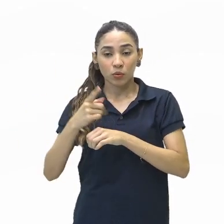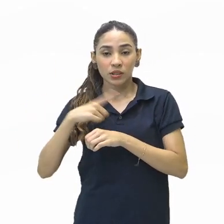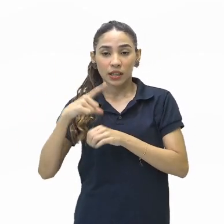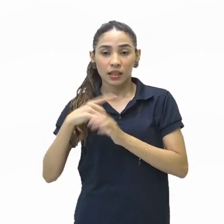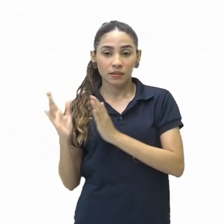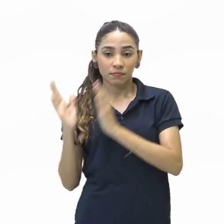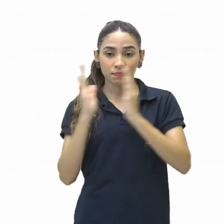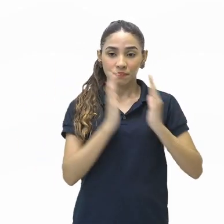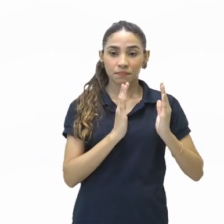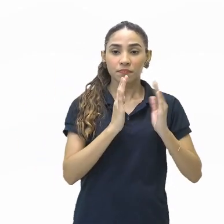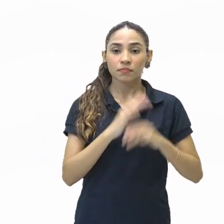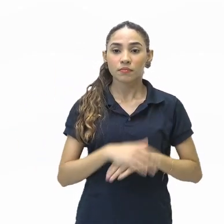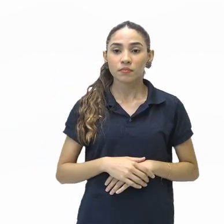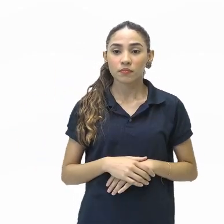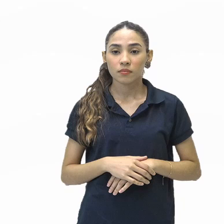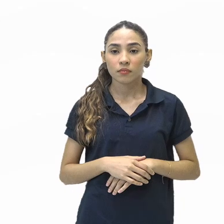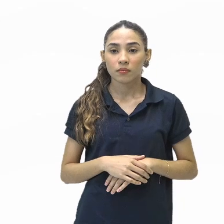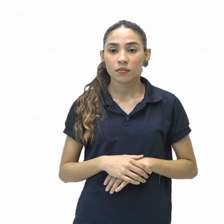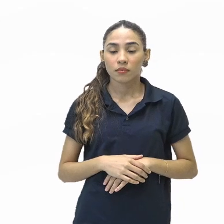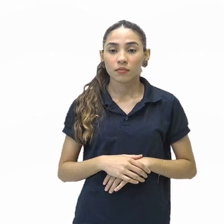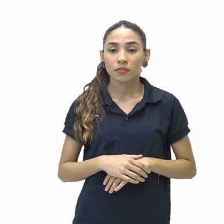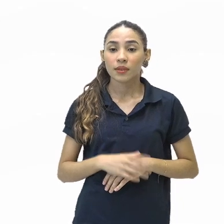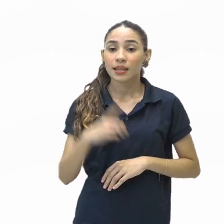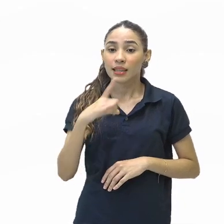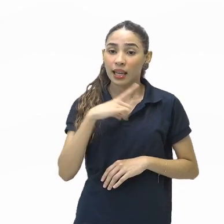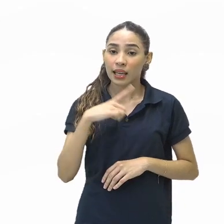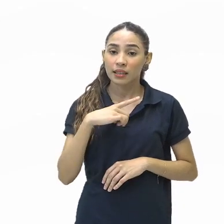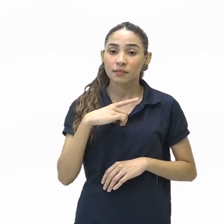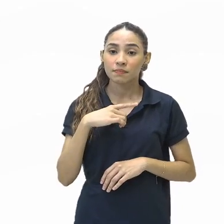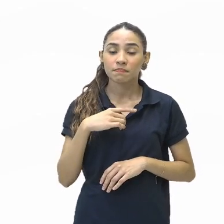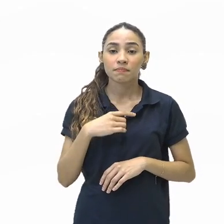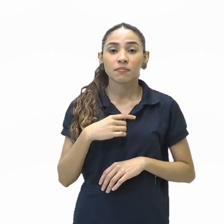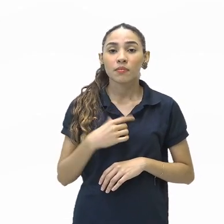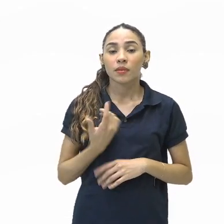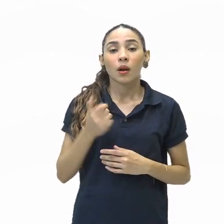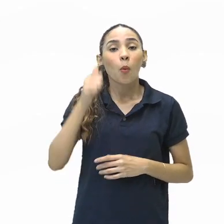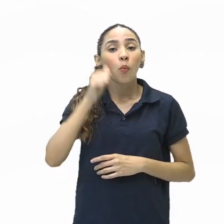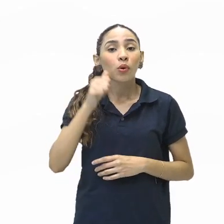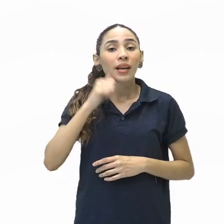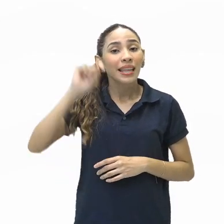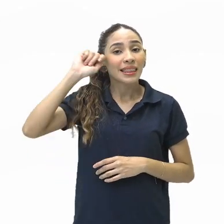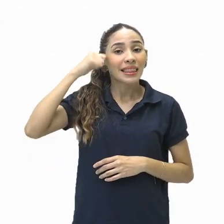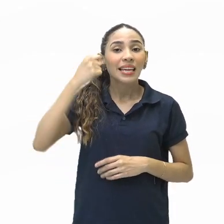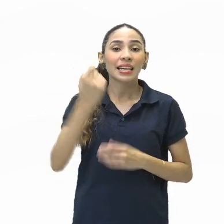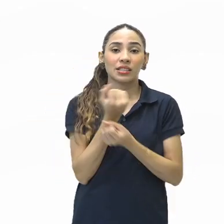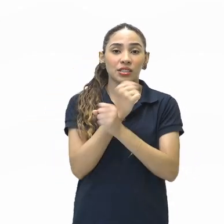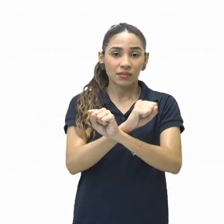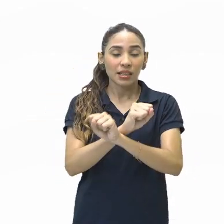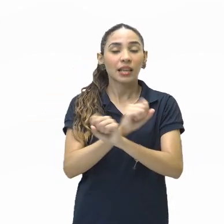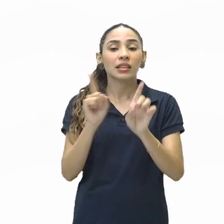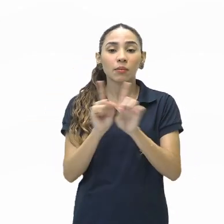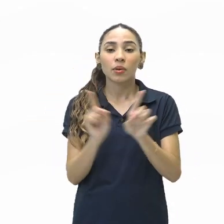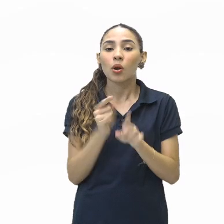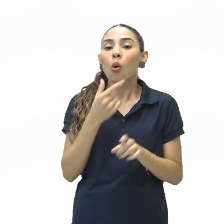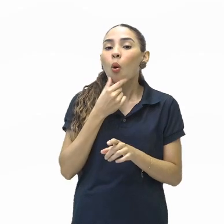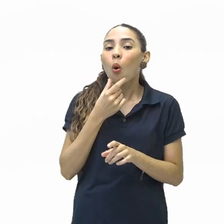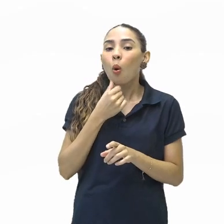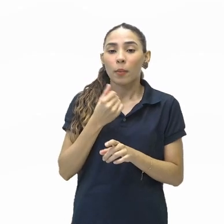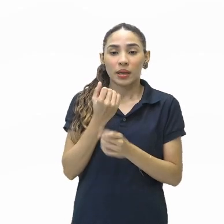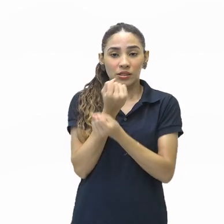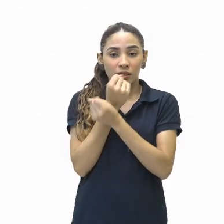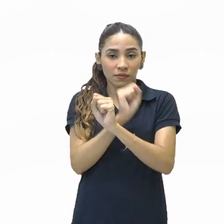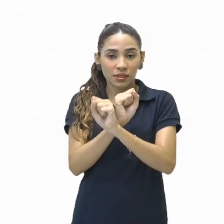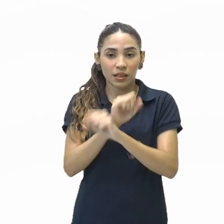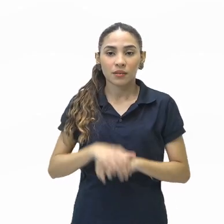né, dessa mulher, né, nós temos aí as negras escravizadas e também os negros, né, na condição de